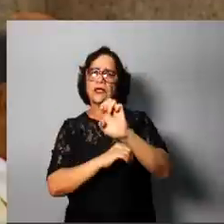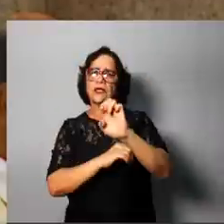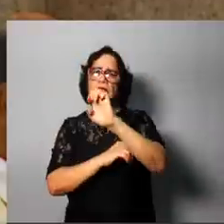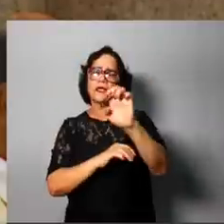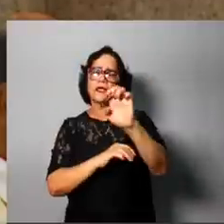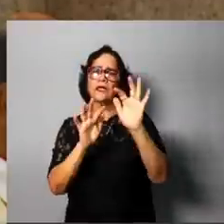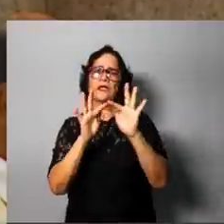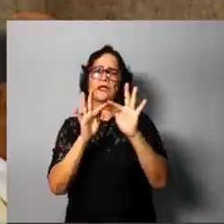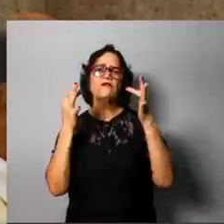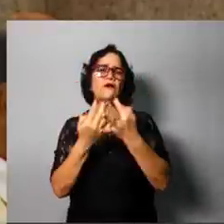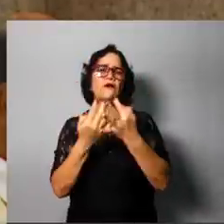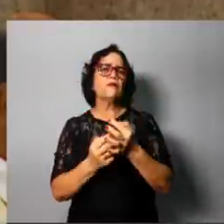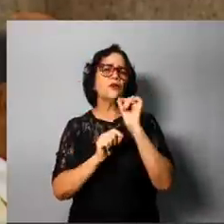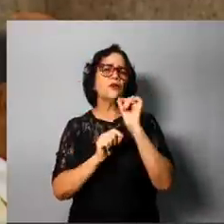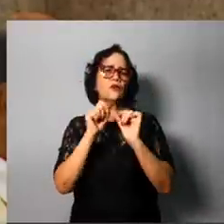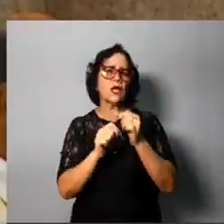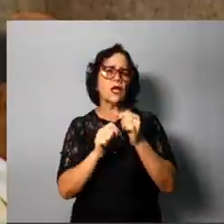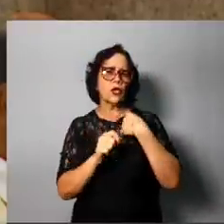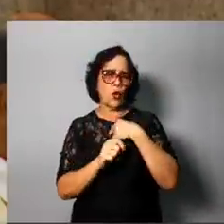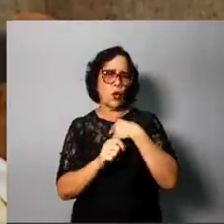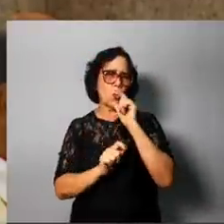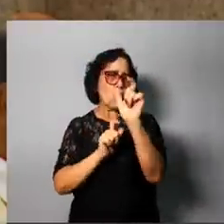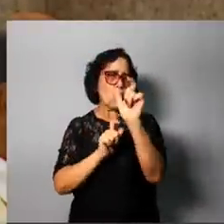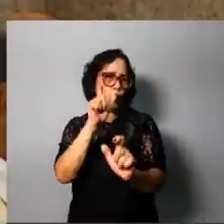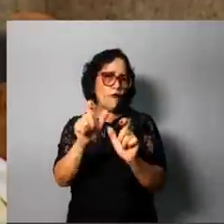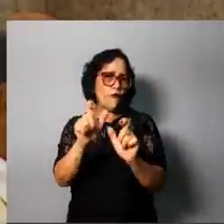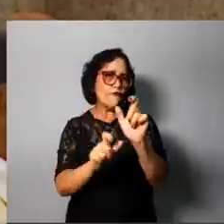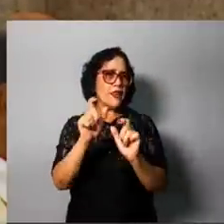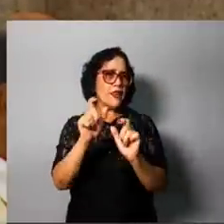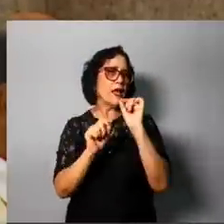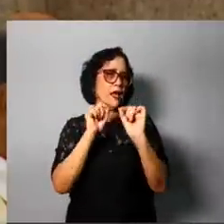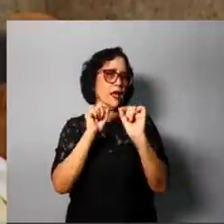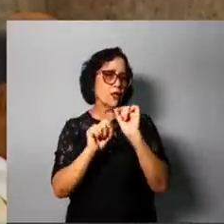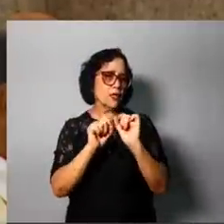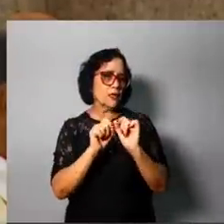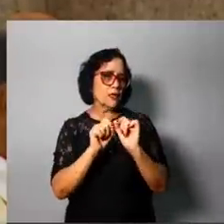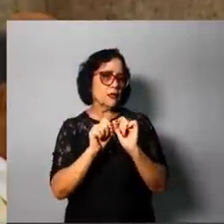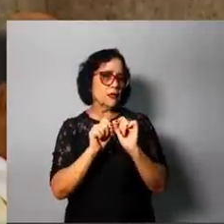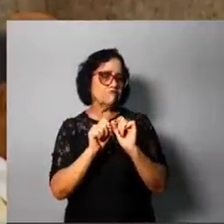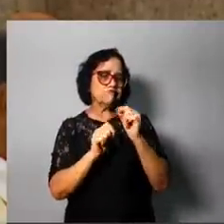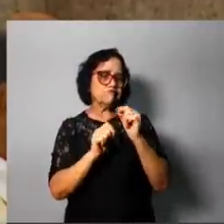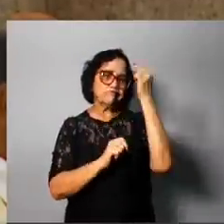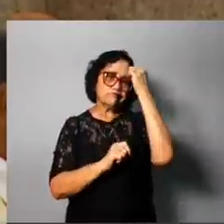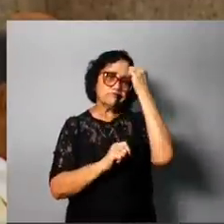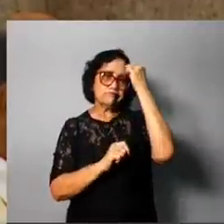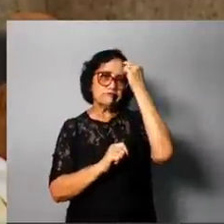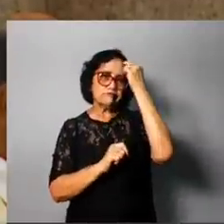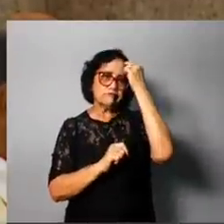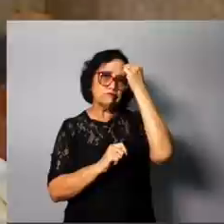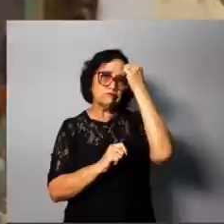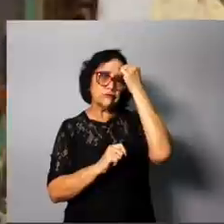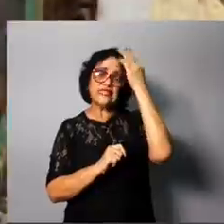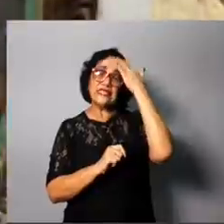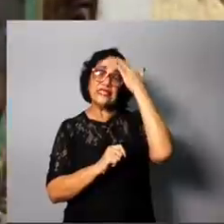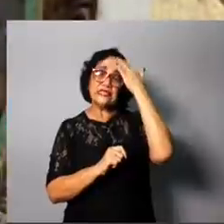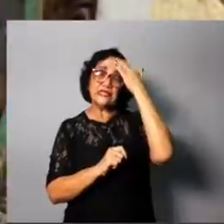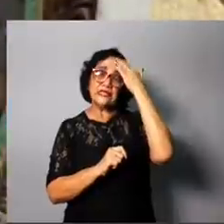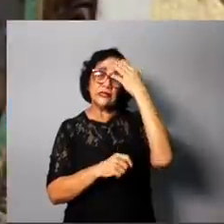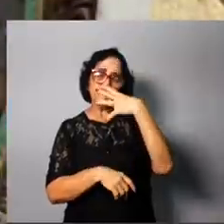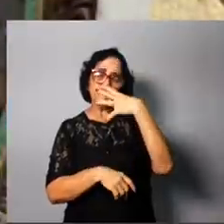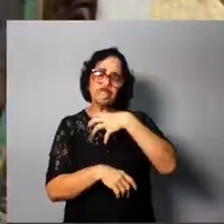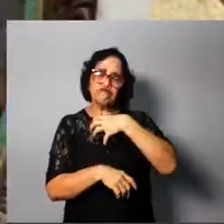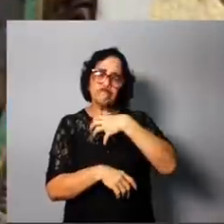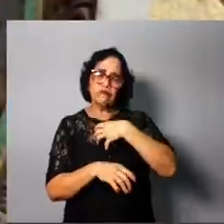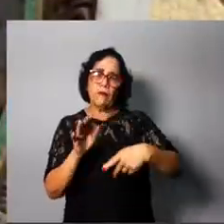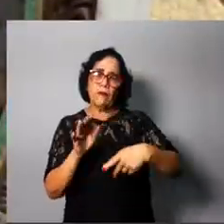nós somos convidados a rever a nossa maneira de pensar